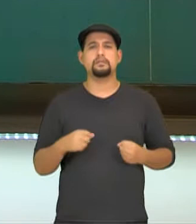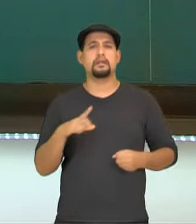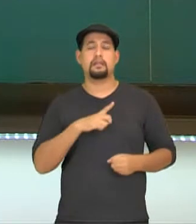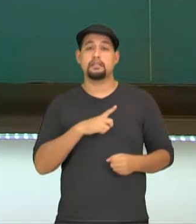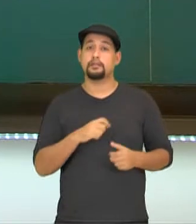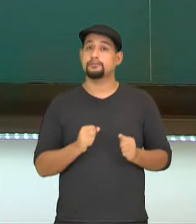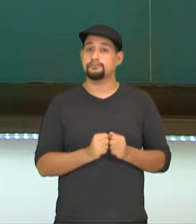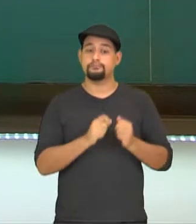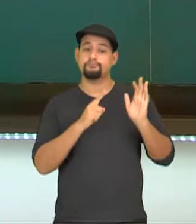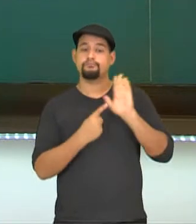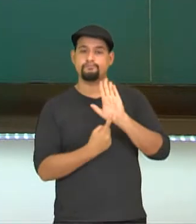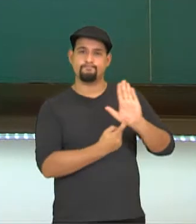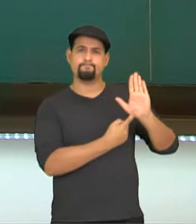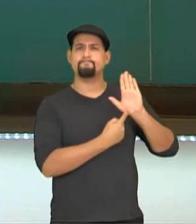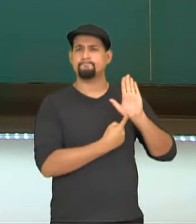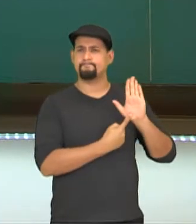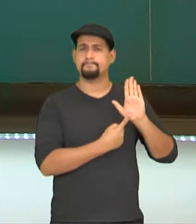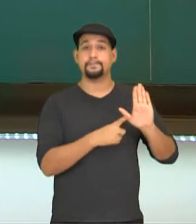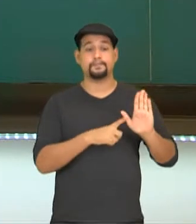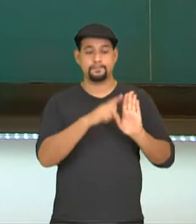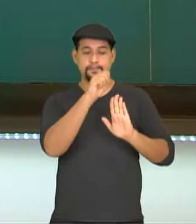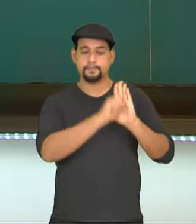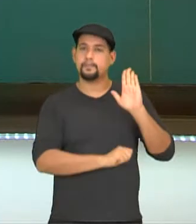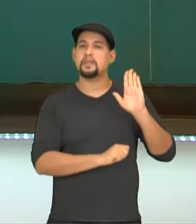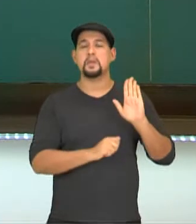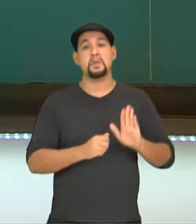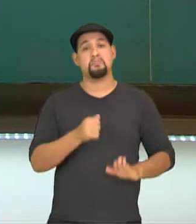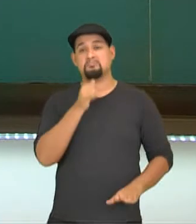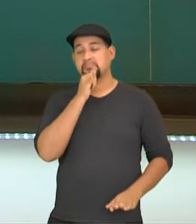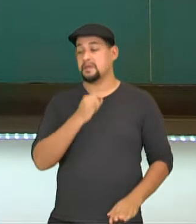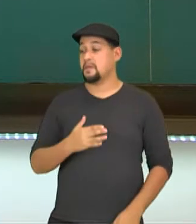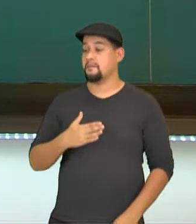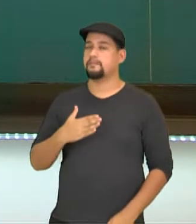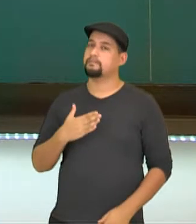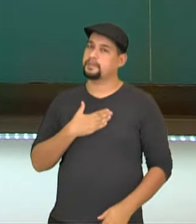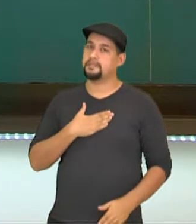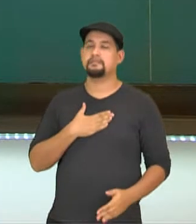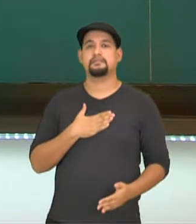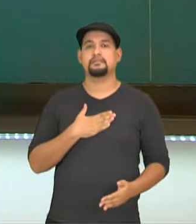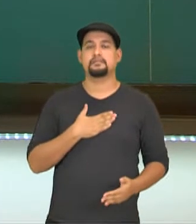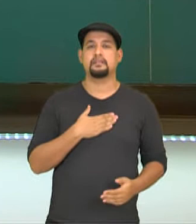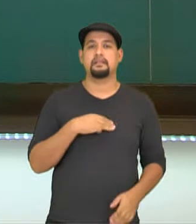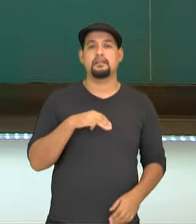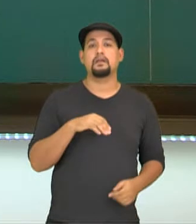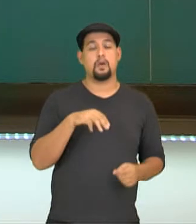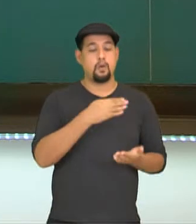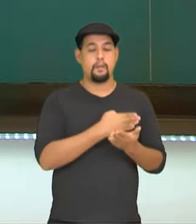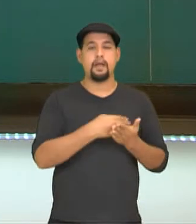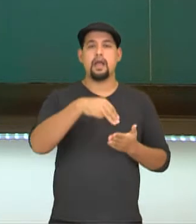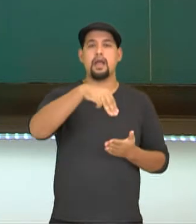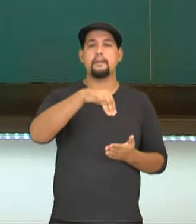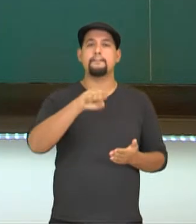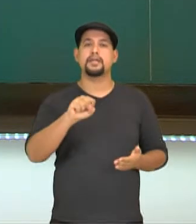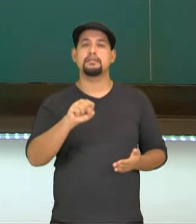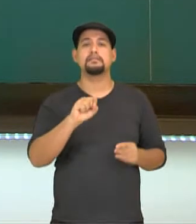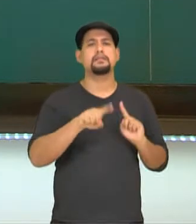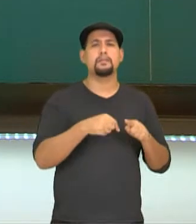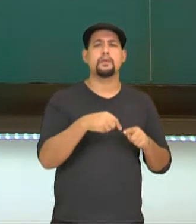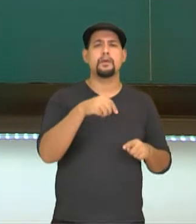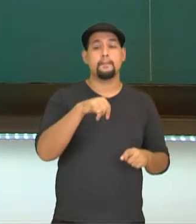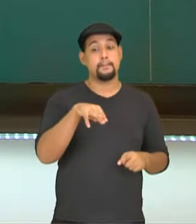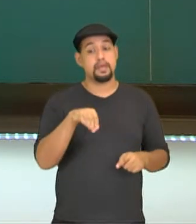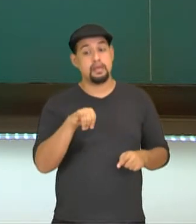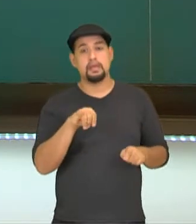aqui em destaque, que aparecem aqui no texto, mi. Começa com mis, depois temos mi, mis